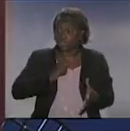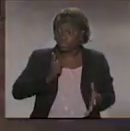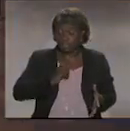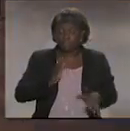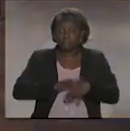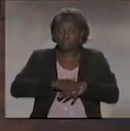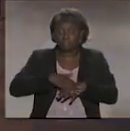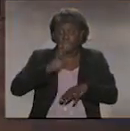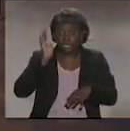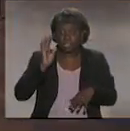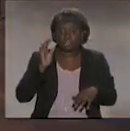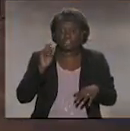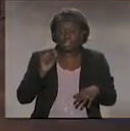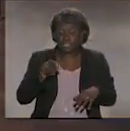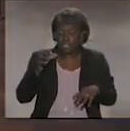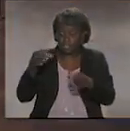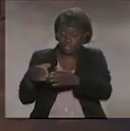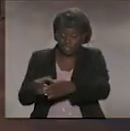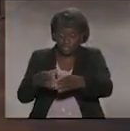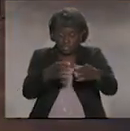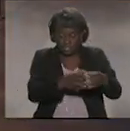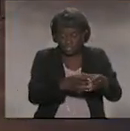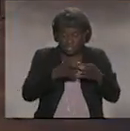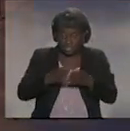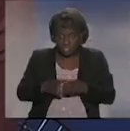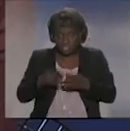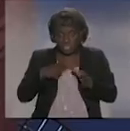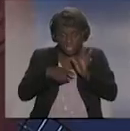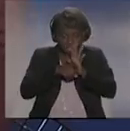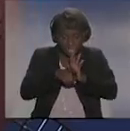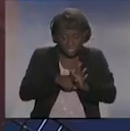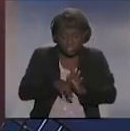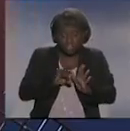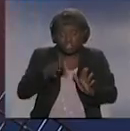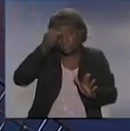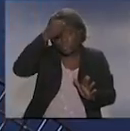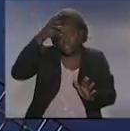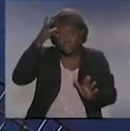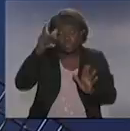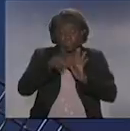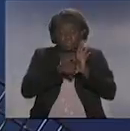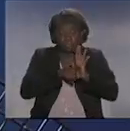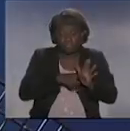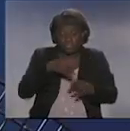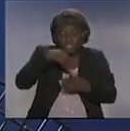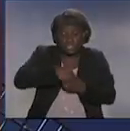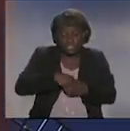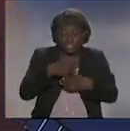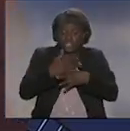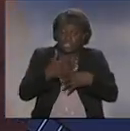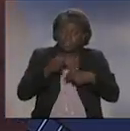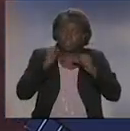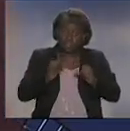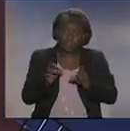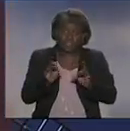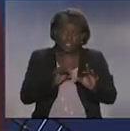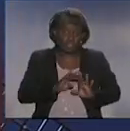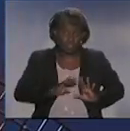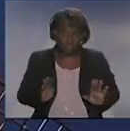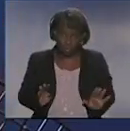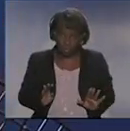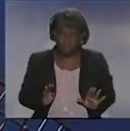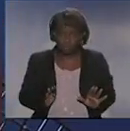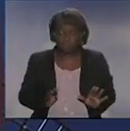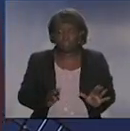gente tem mais essas pequenas unidadezinhas com inspeção só municipal, só pode vender dentro do